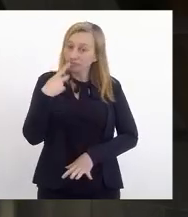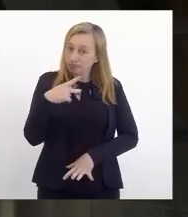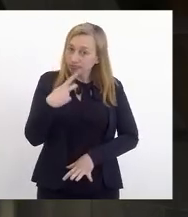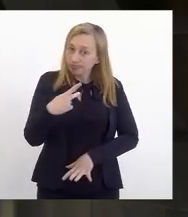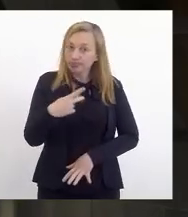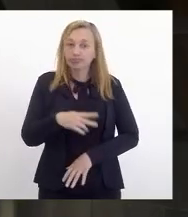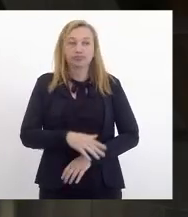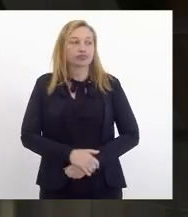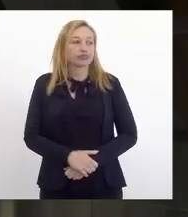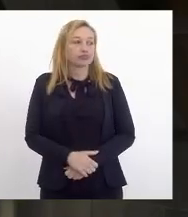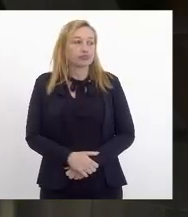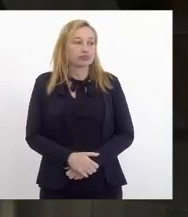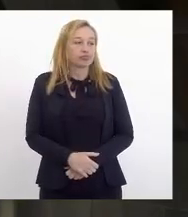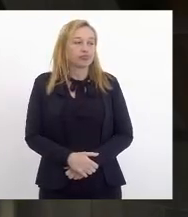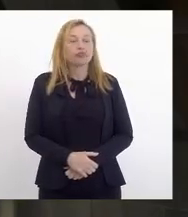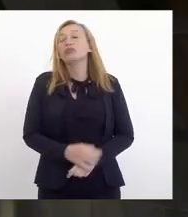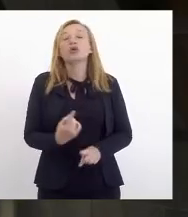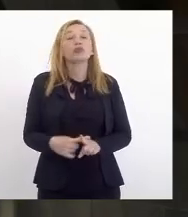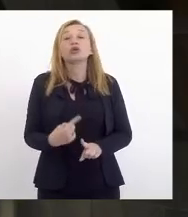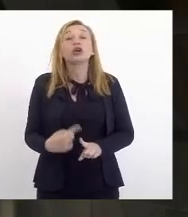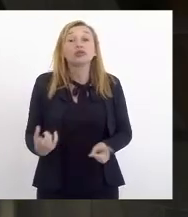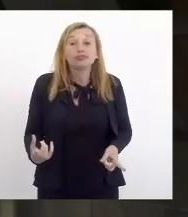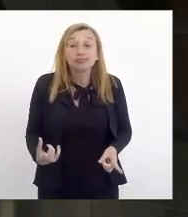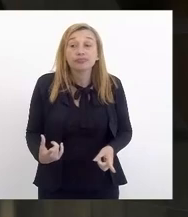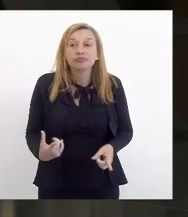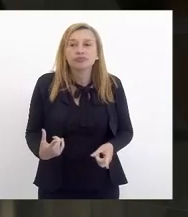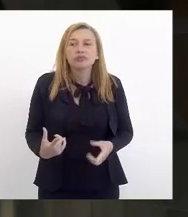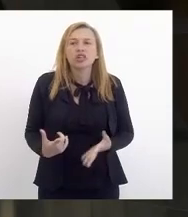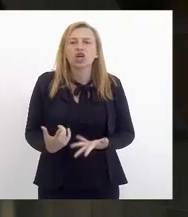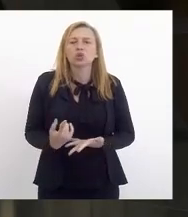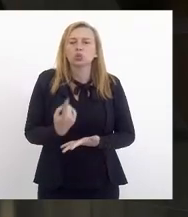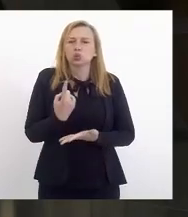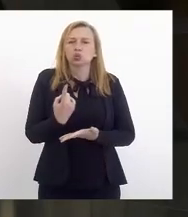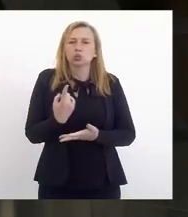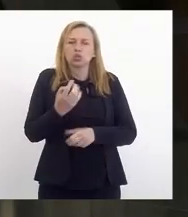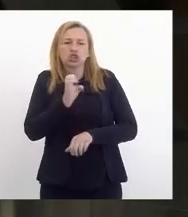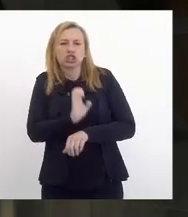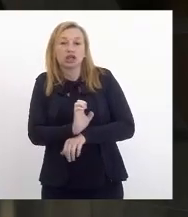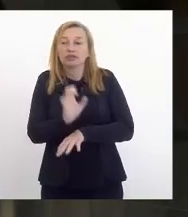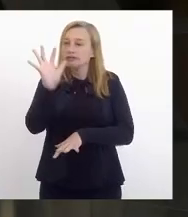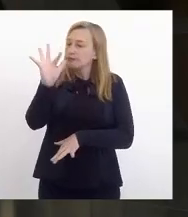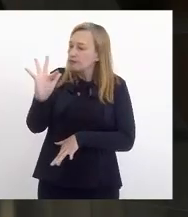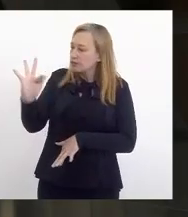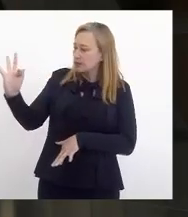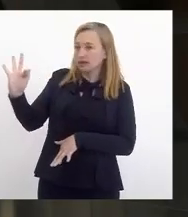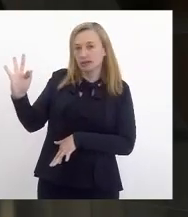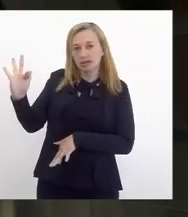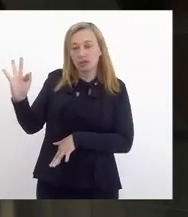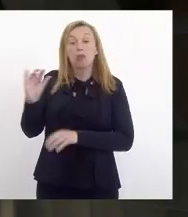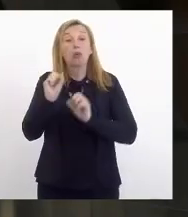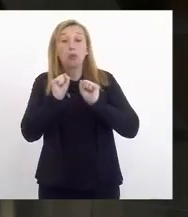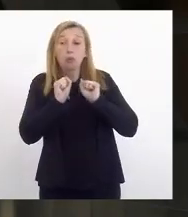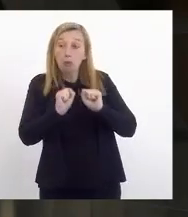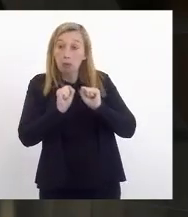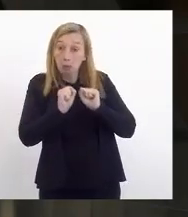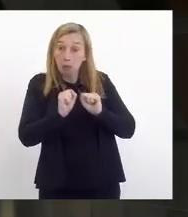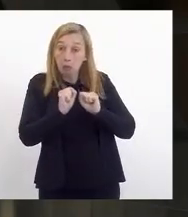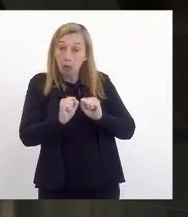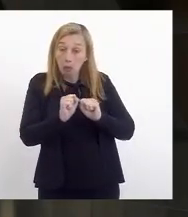isso porque nenhum estado da federação pode